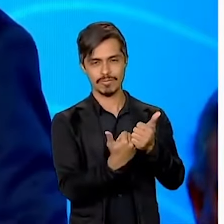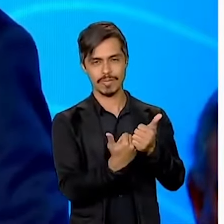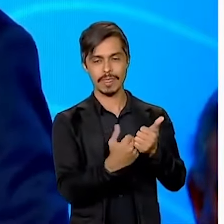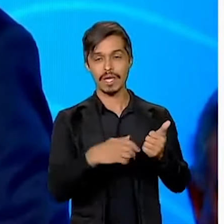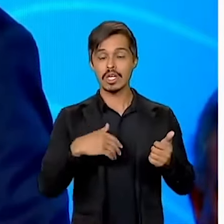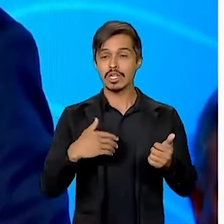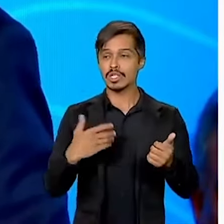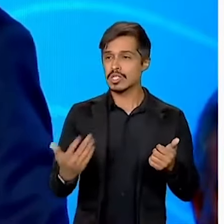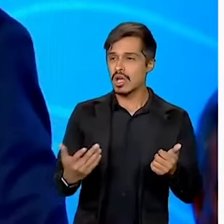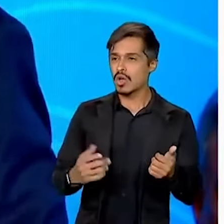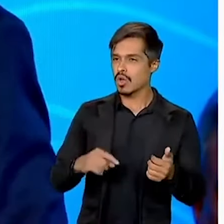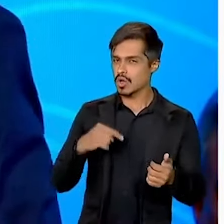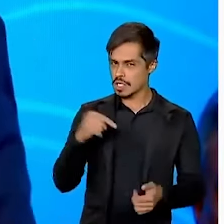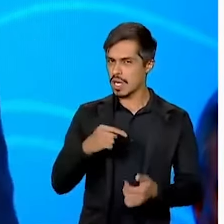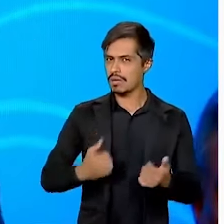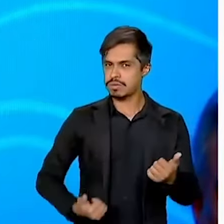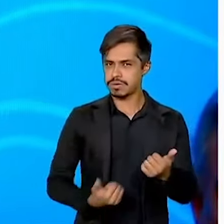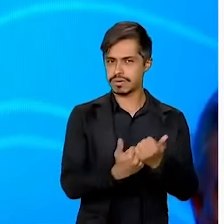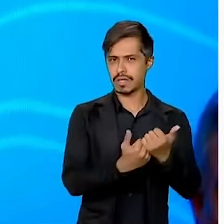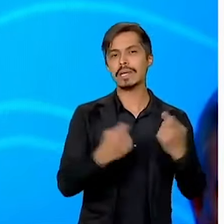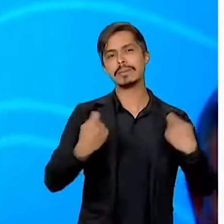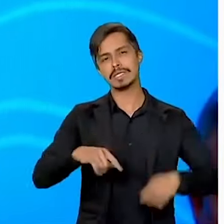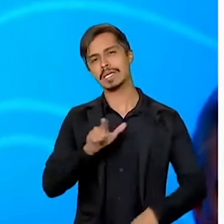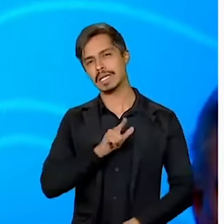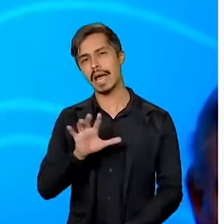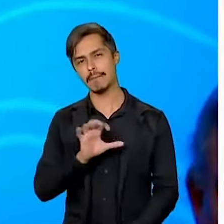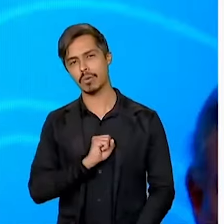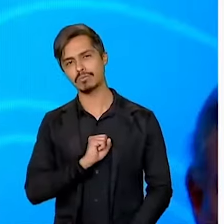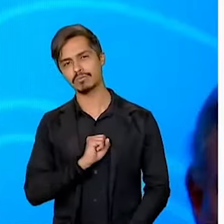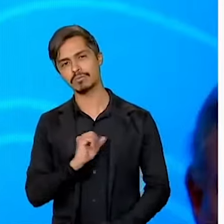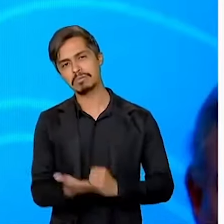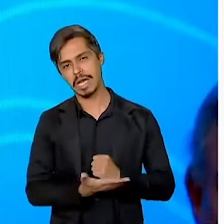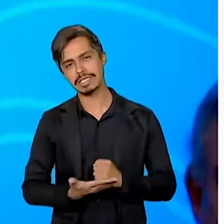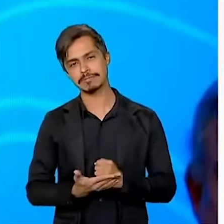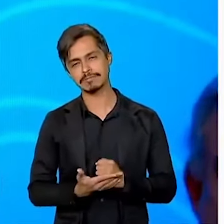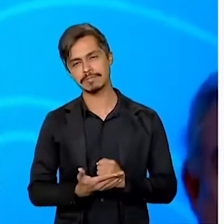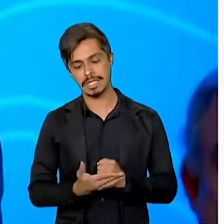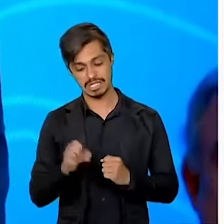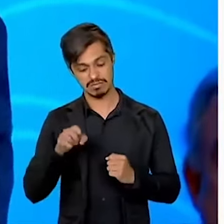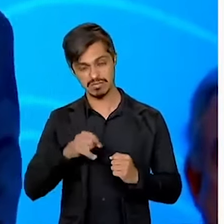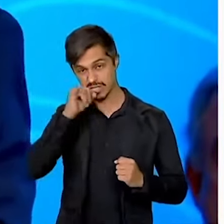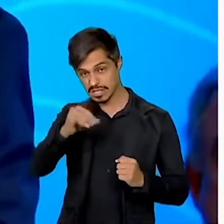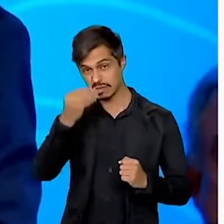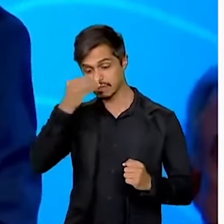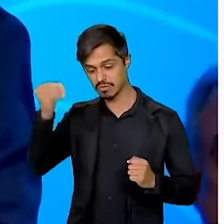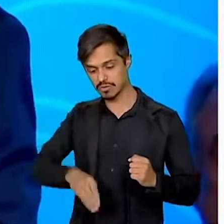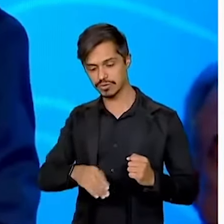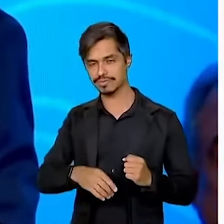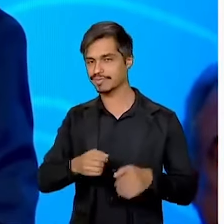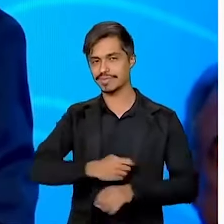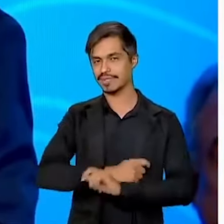gente praticar o humanismo sem amor. Não é possível. E esse mundo depende de